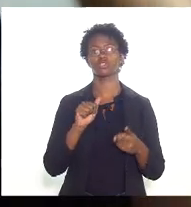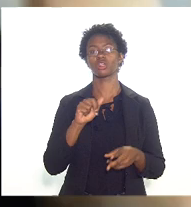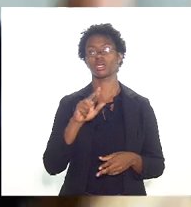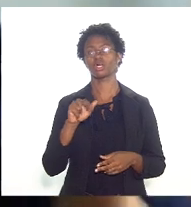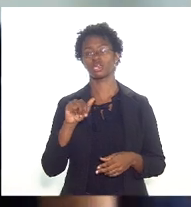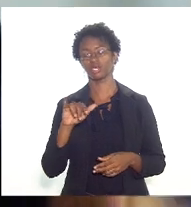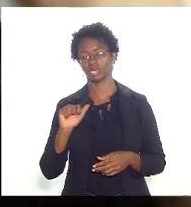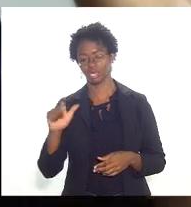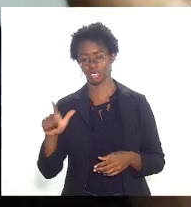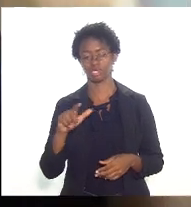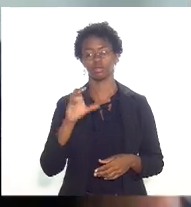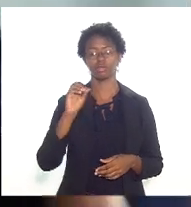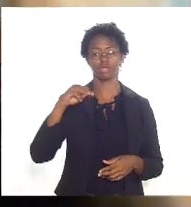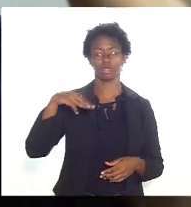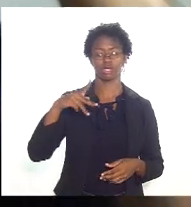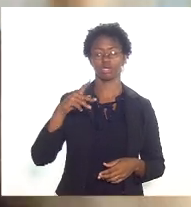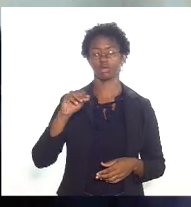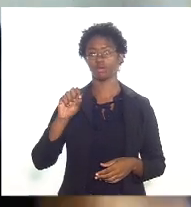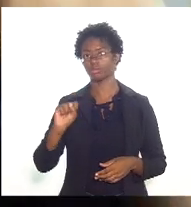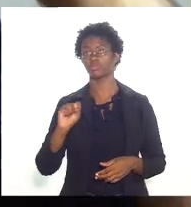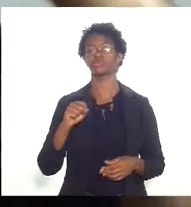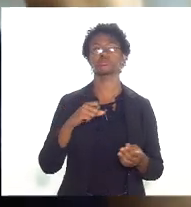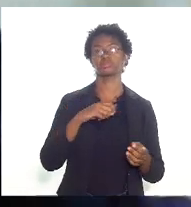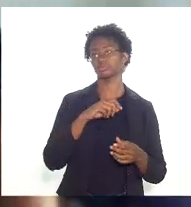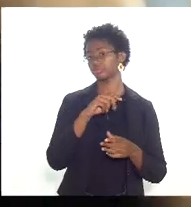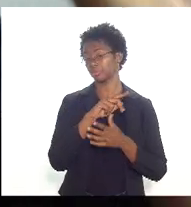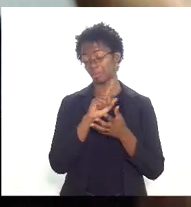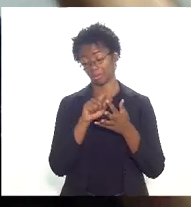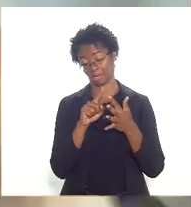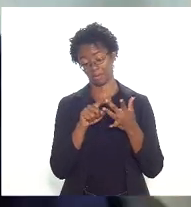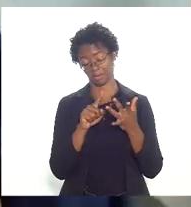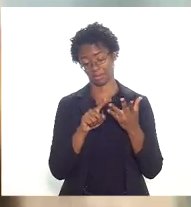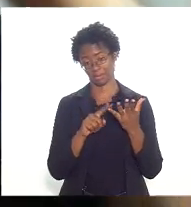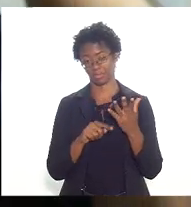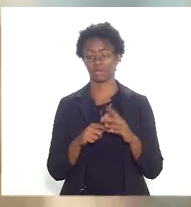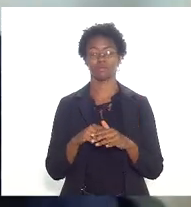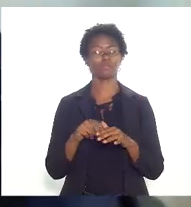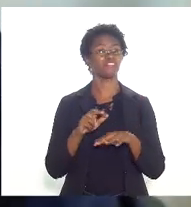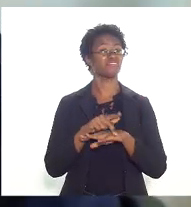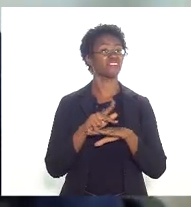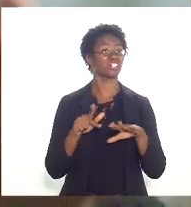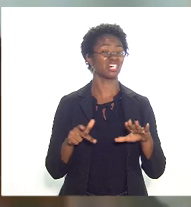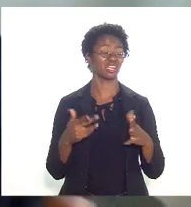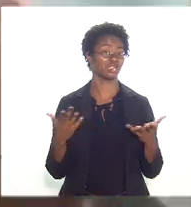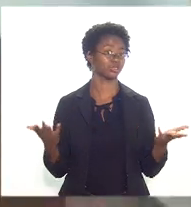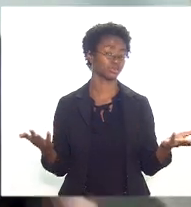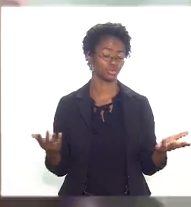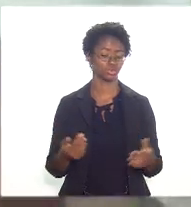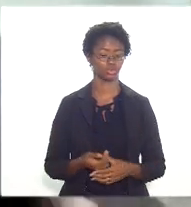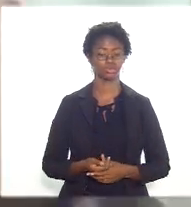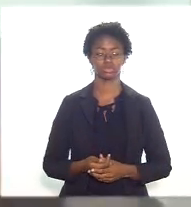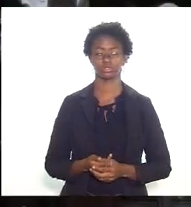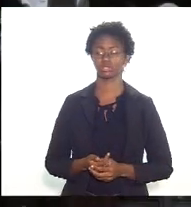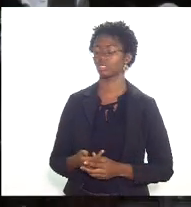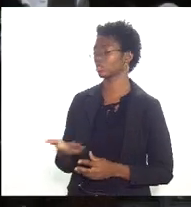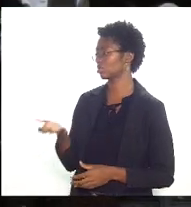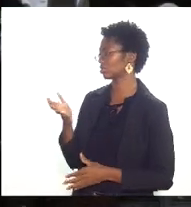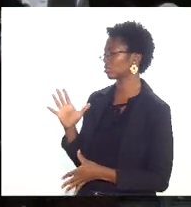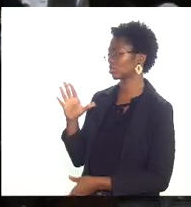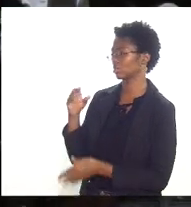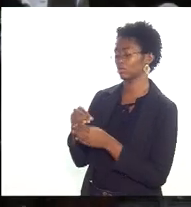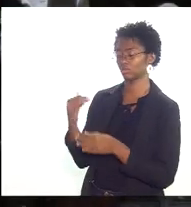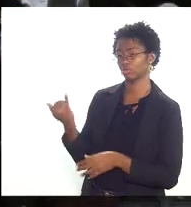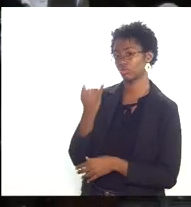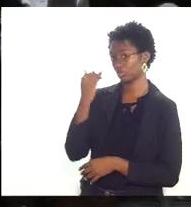pintado Grosso Macaé e Itaperuna Paraty e Angra e Rezende deixa eu deixa eu tentar contribuir que é